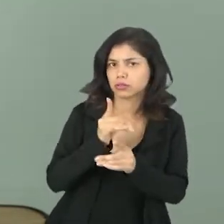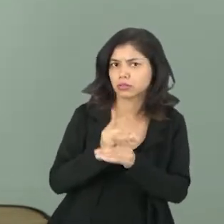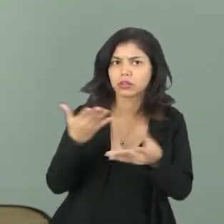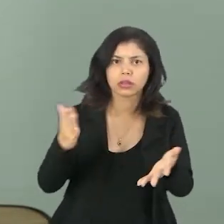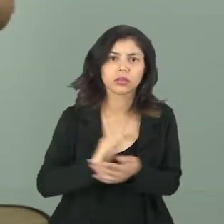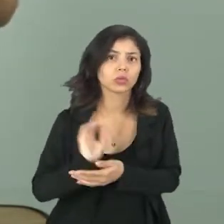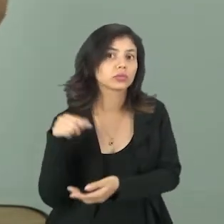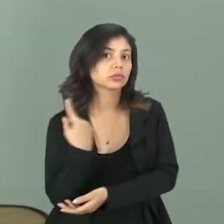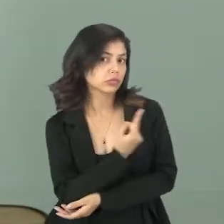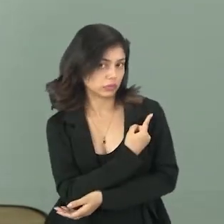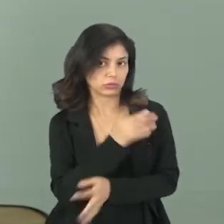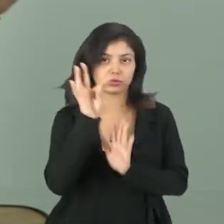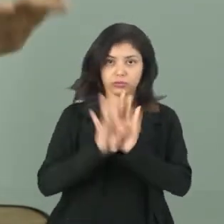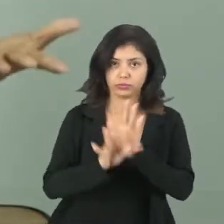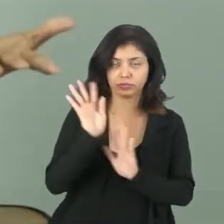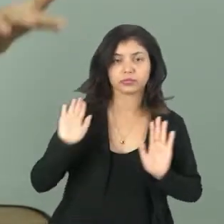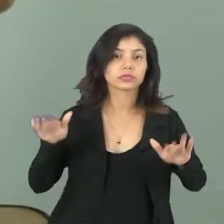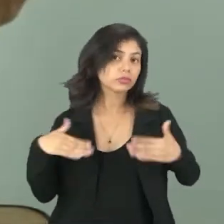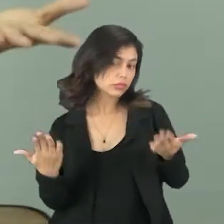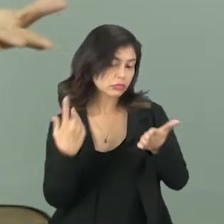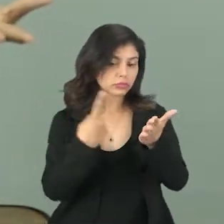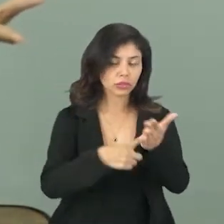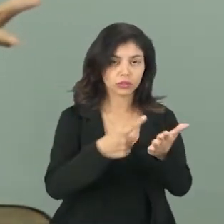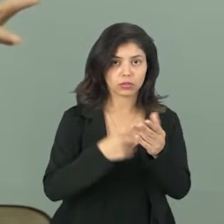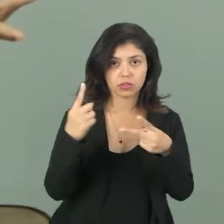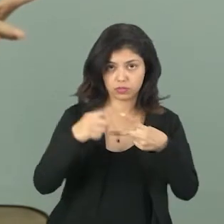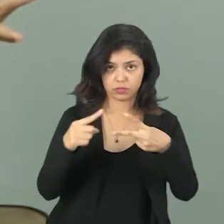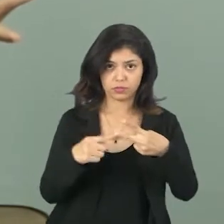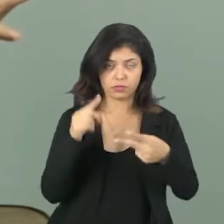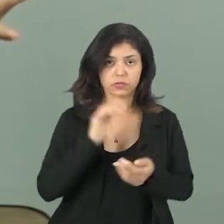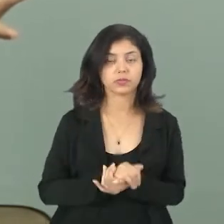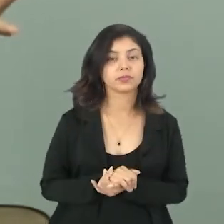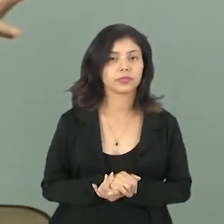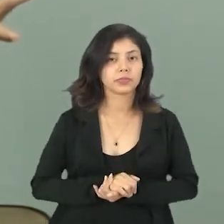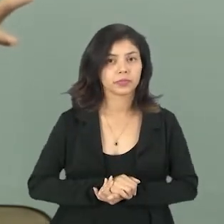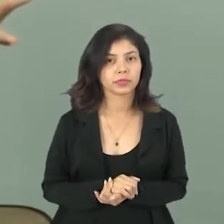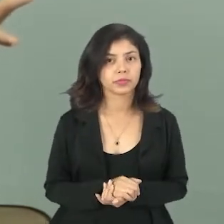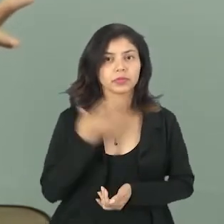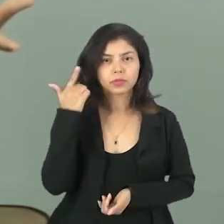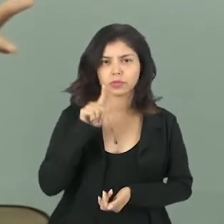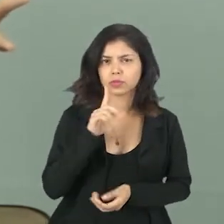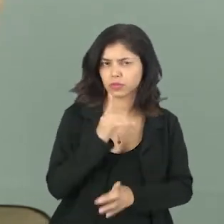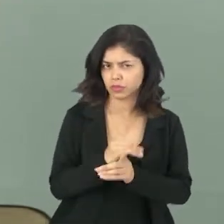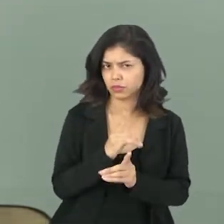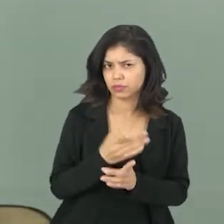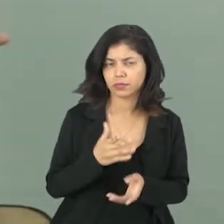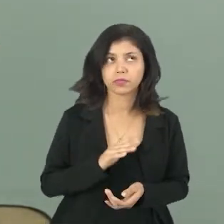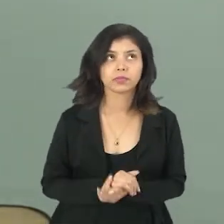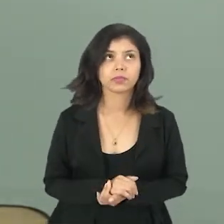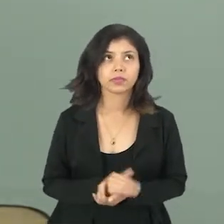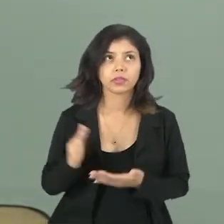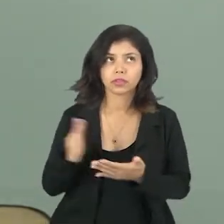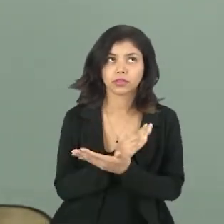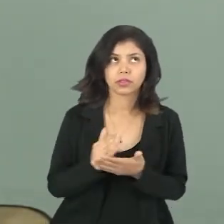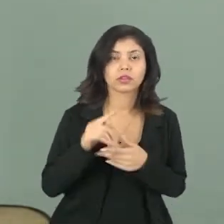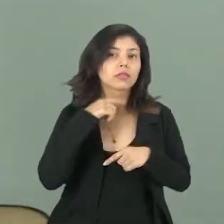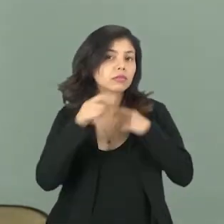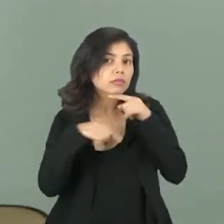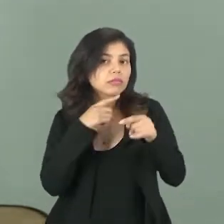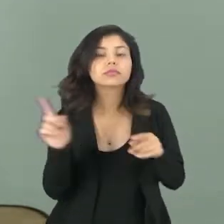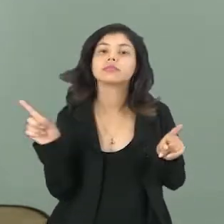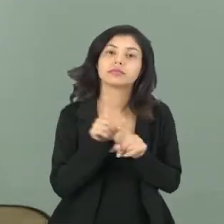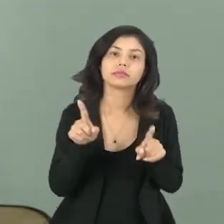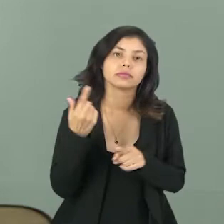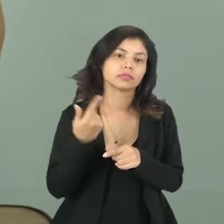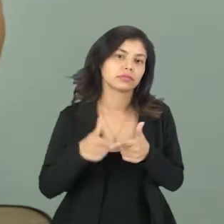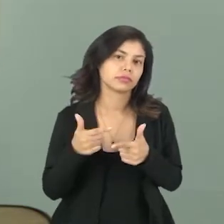aí no nosso texto Qual foi o acordo que elas fizeram e consegue identificar alguns estão com dúvidas